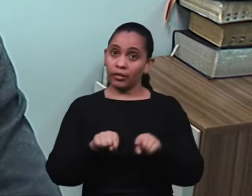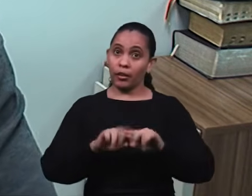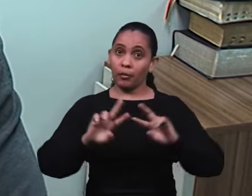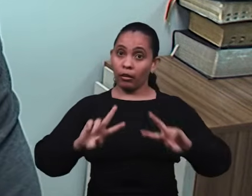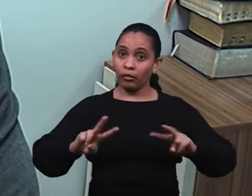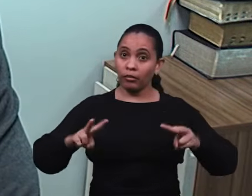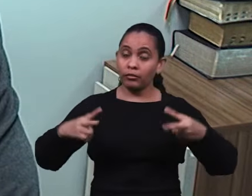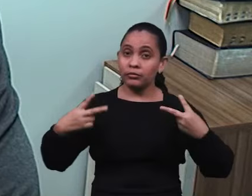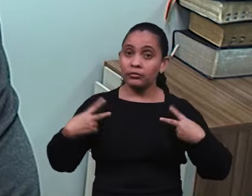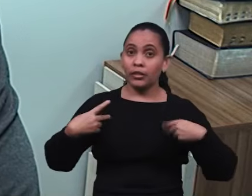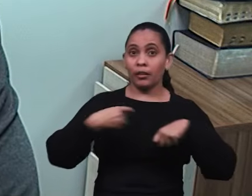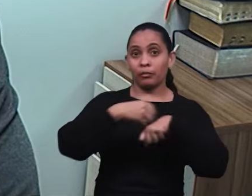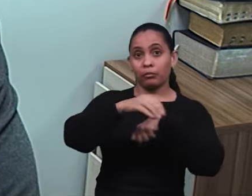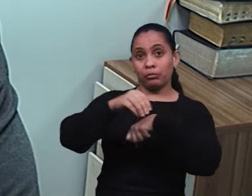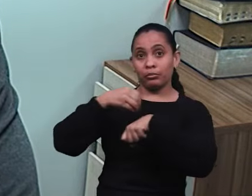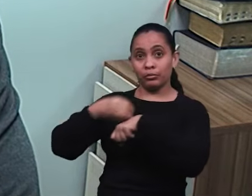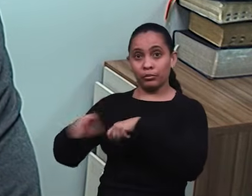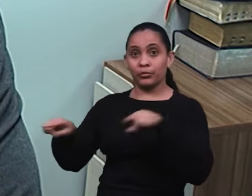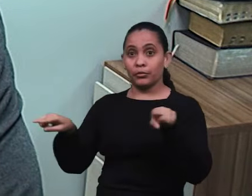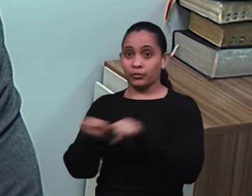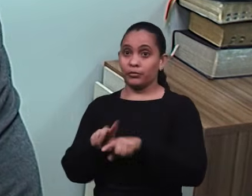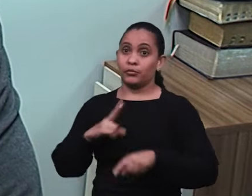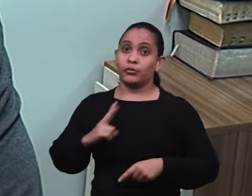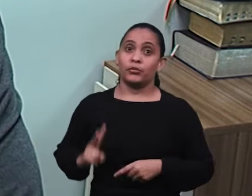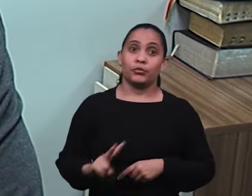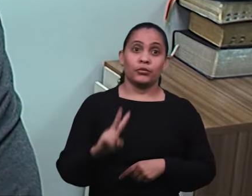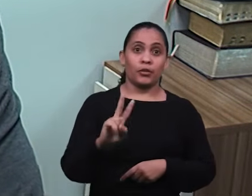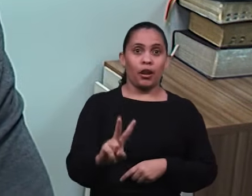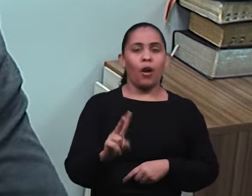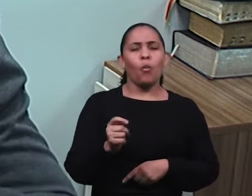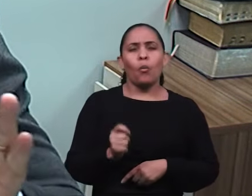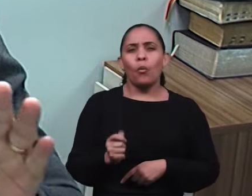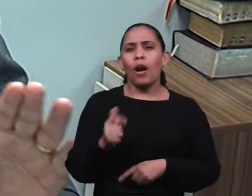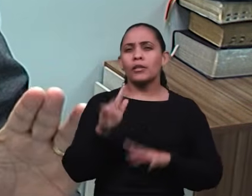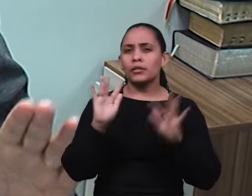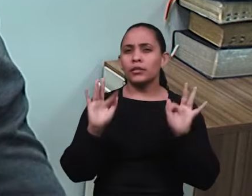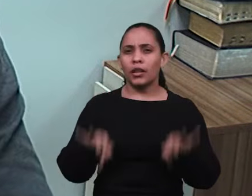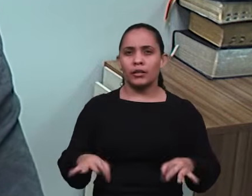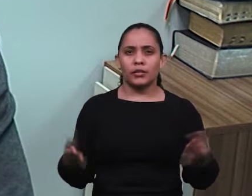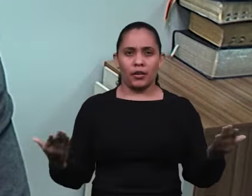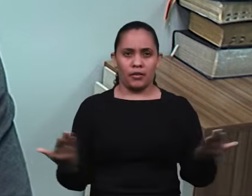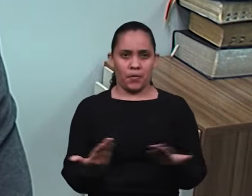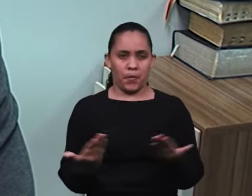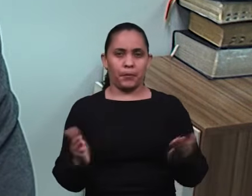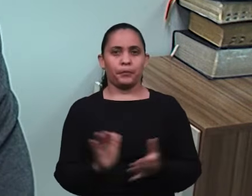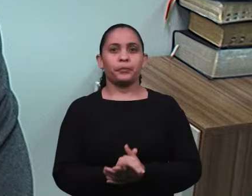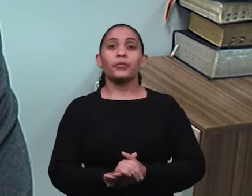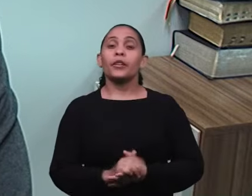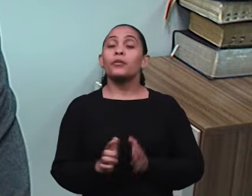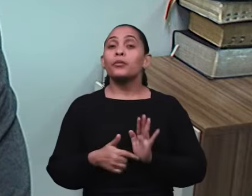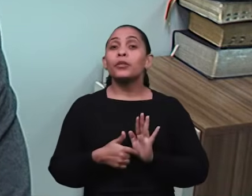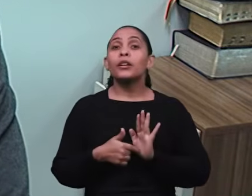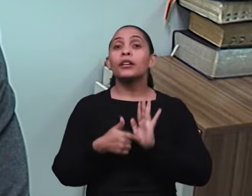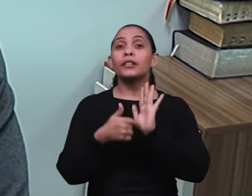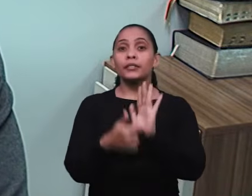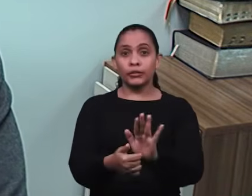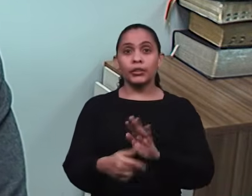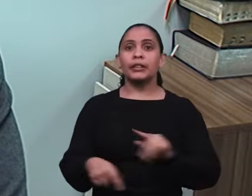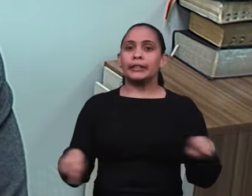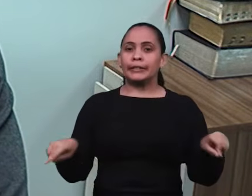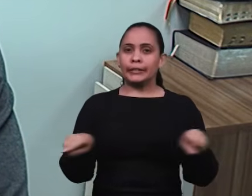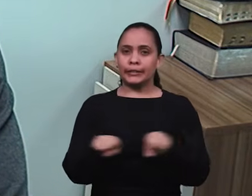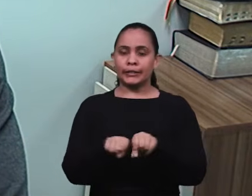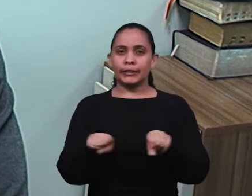aqui também do programa. E olha, vamos continuar falando aqui. A gente está quase terminando o programa. Vamos falar sobre ofertas, vamos falar